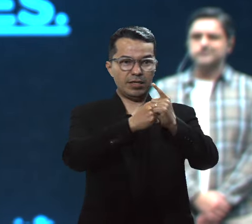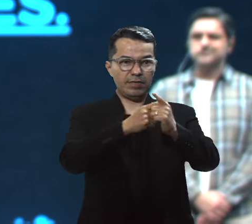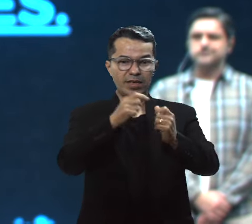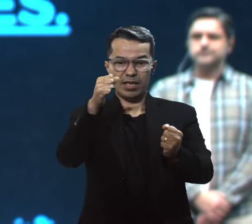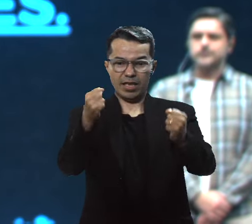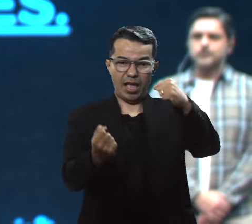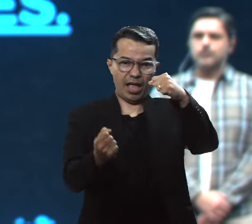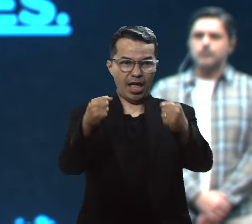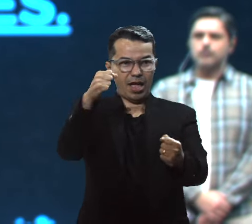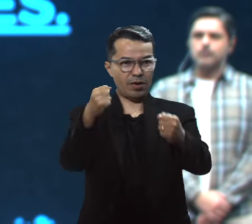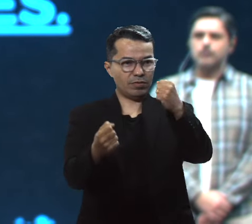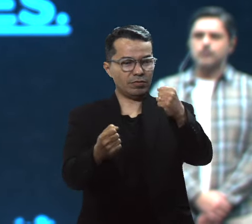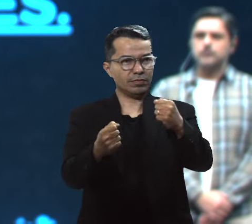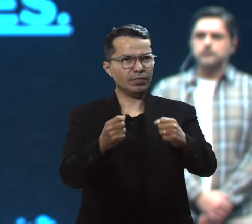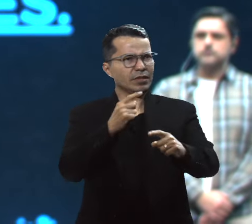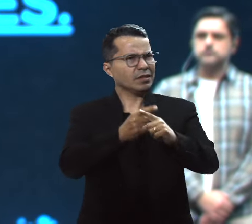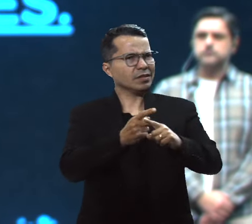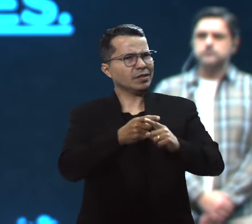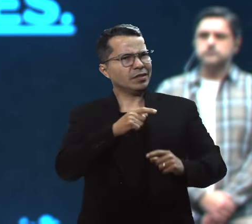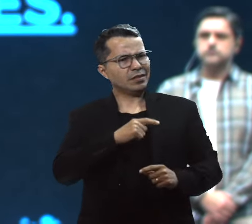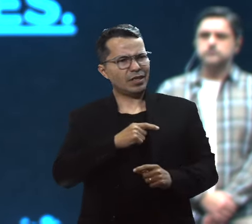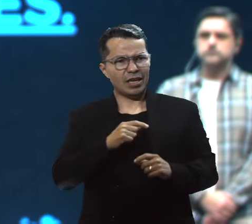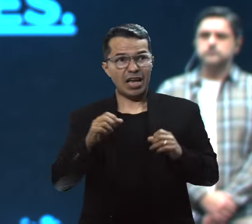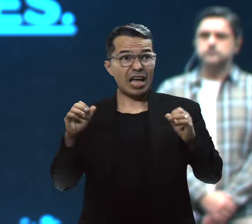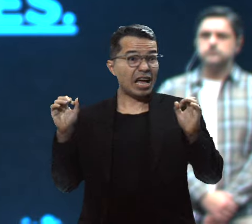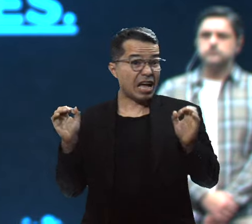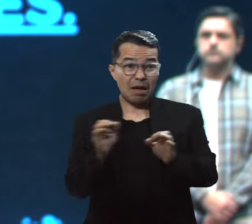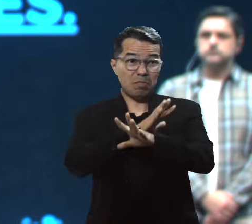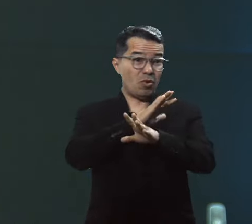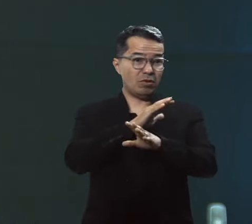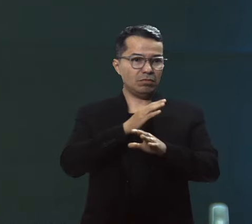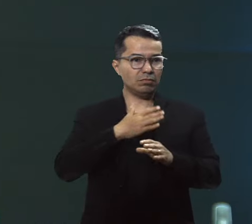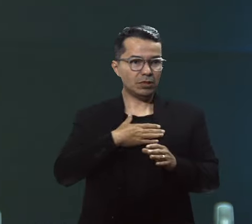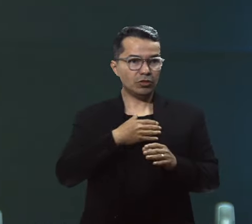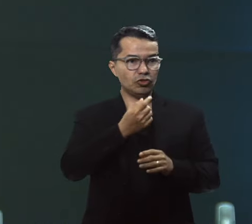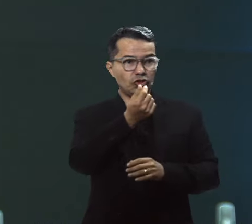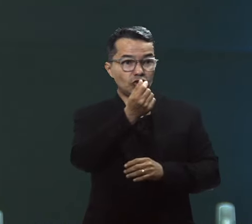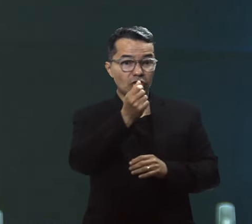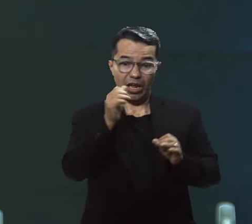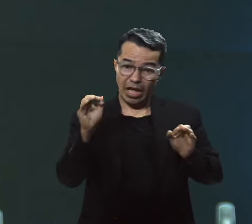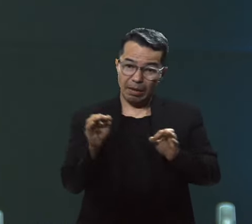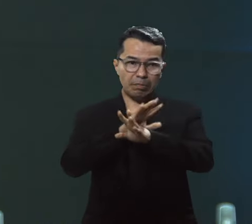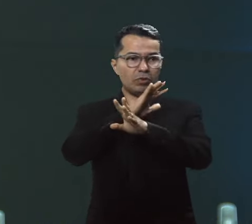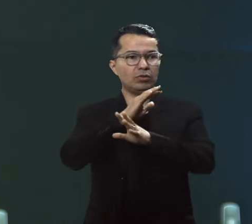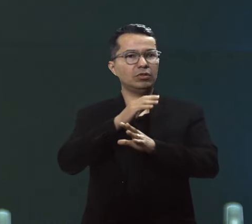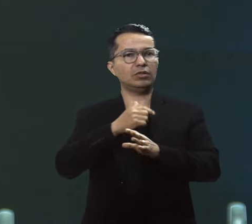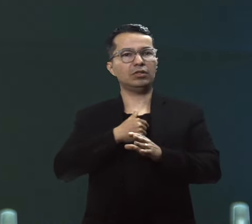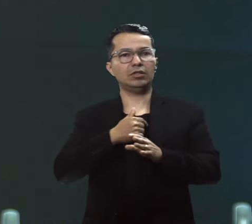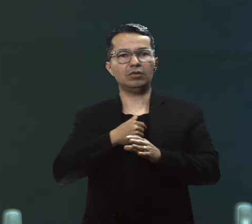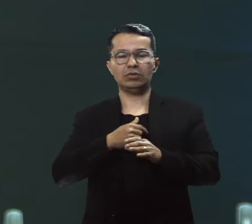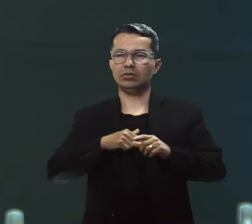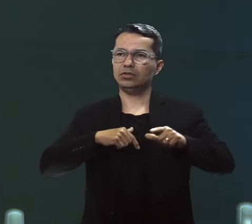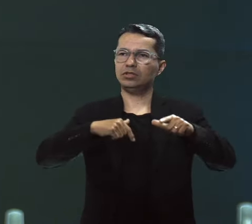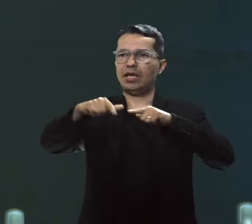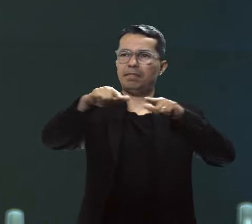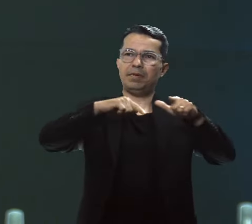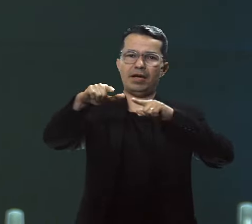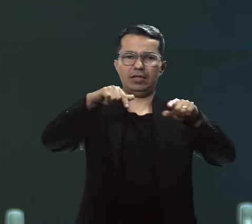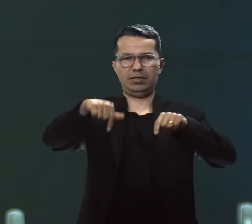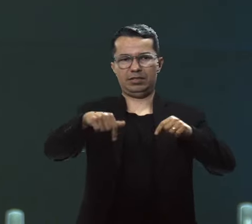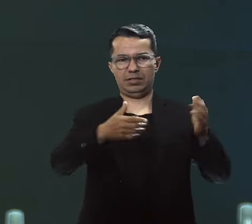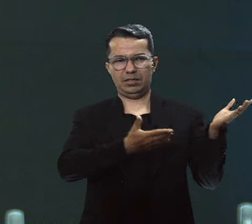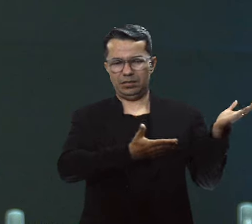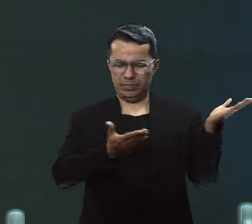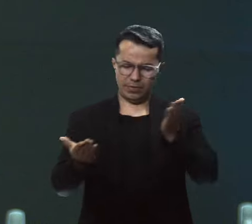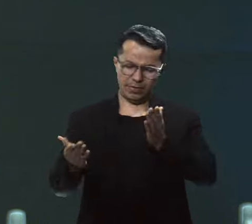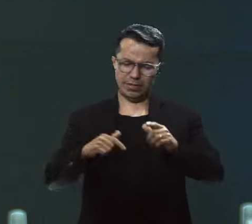Deus faz. Quando terminou a provisão, eu comecei a trabalhar aqui nos adolescentes da igreja. Fui convidado para